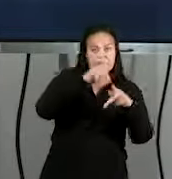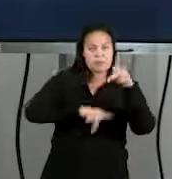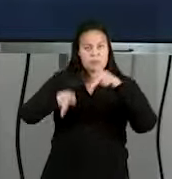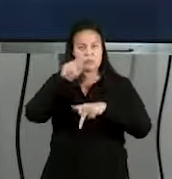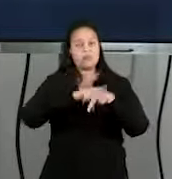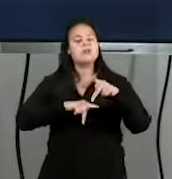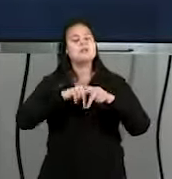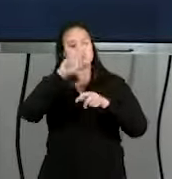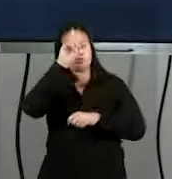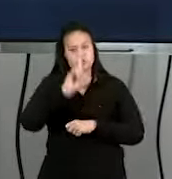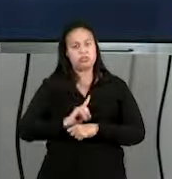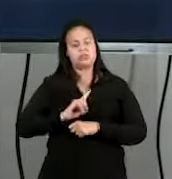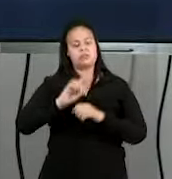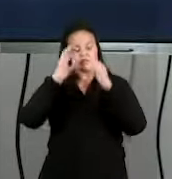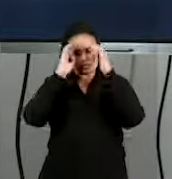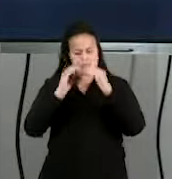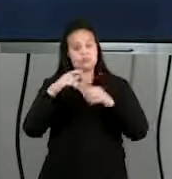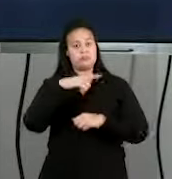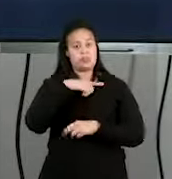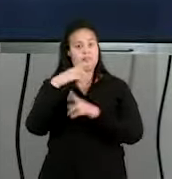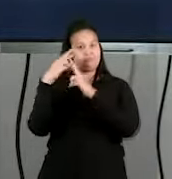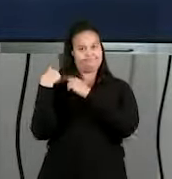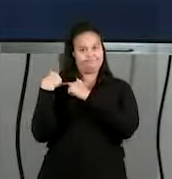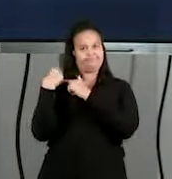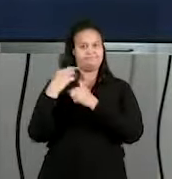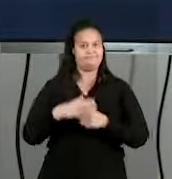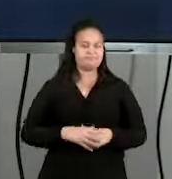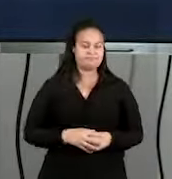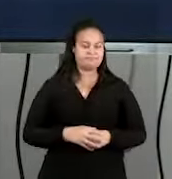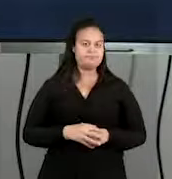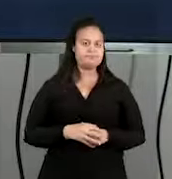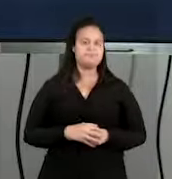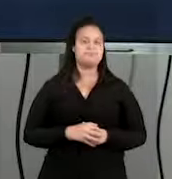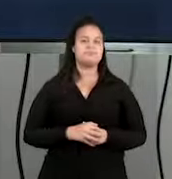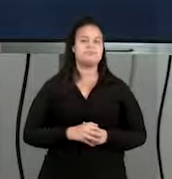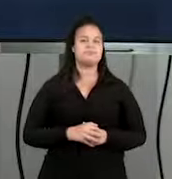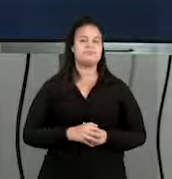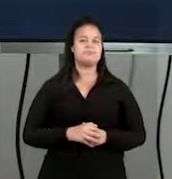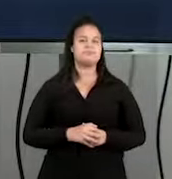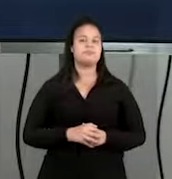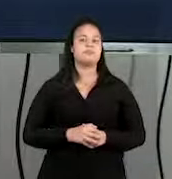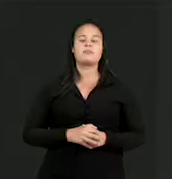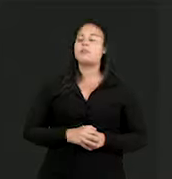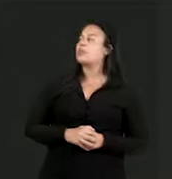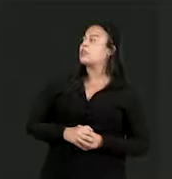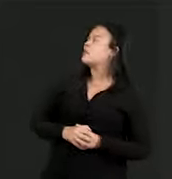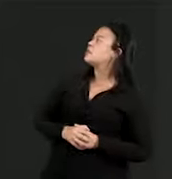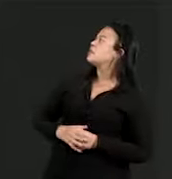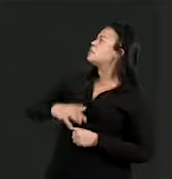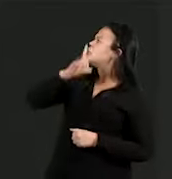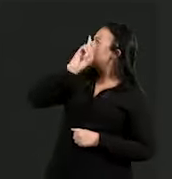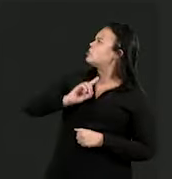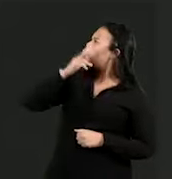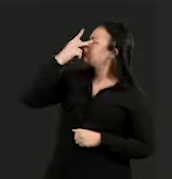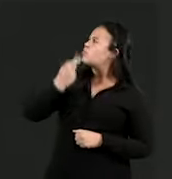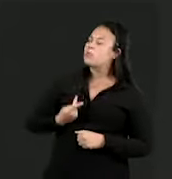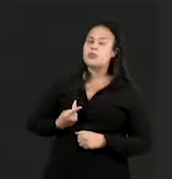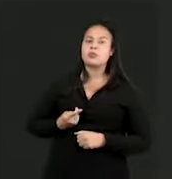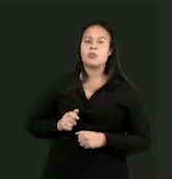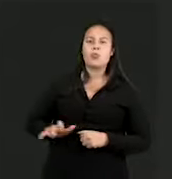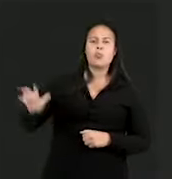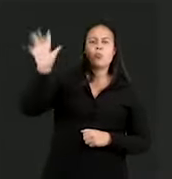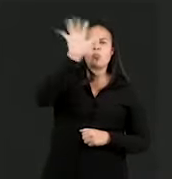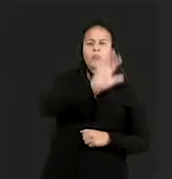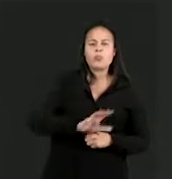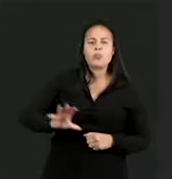tenha seus direitos respeitados. Continuando. Os direitos humanos são